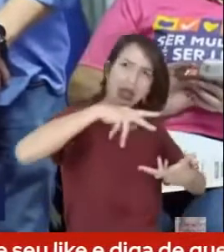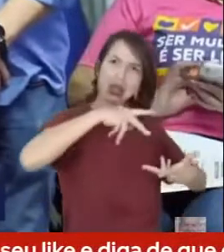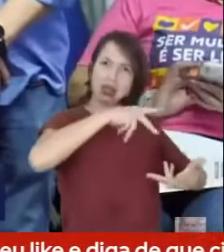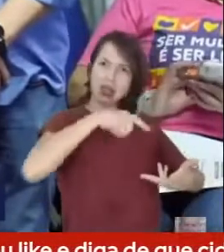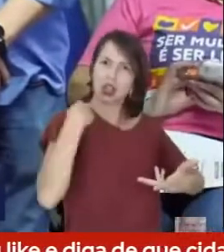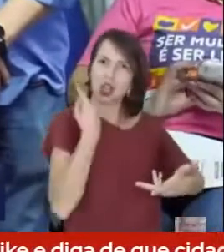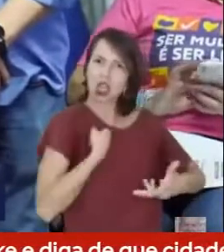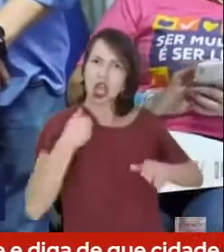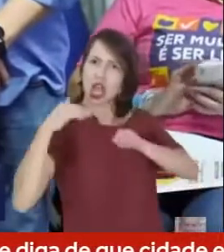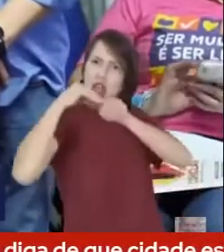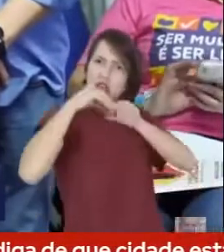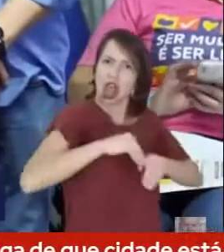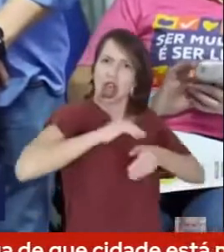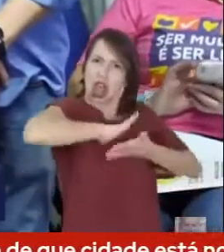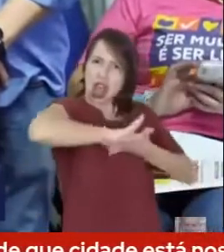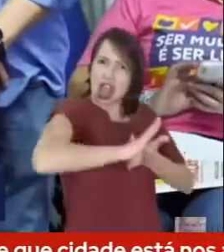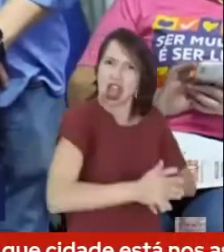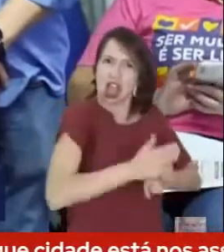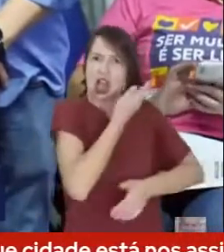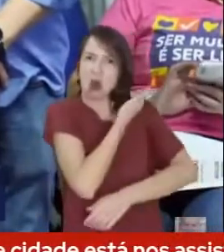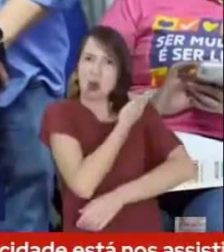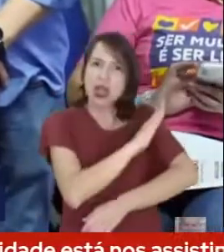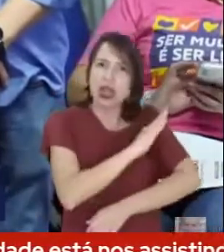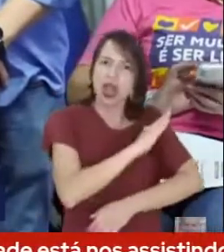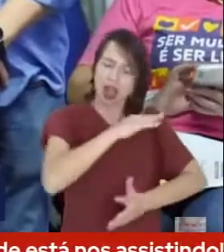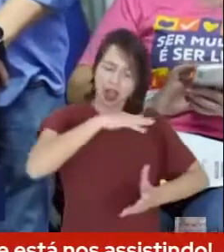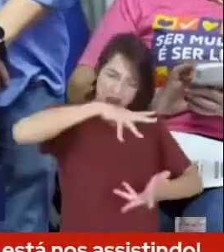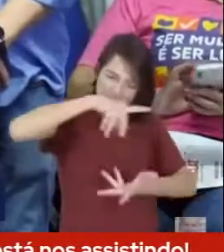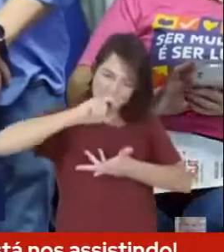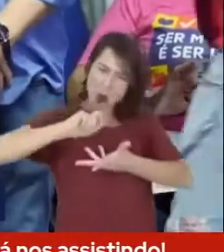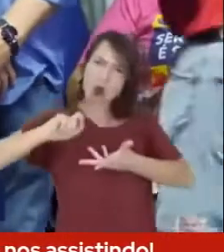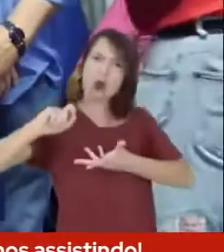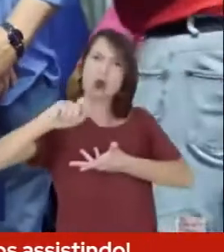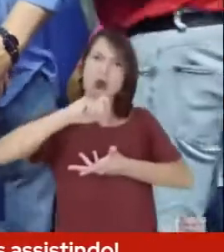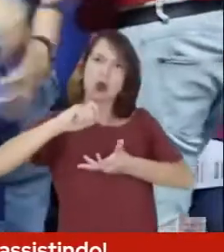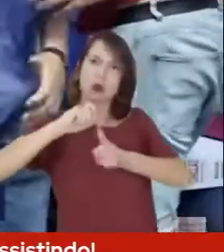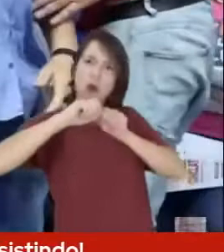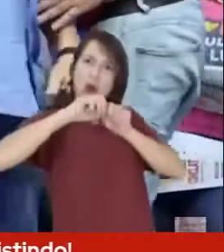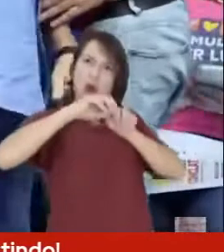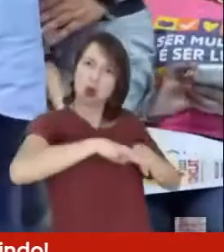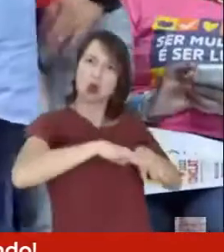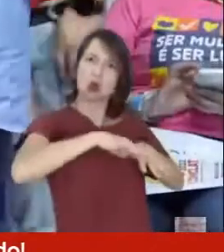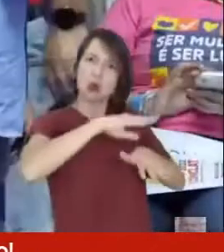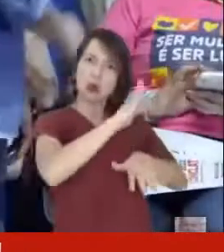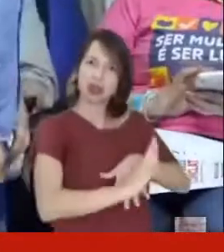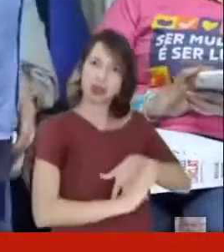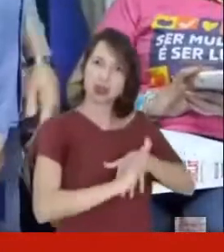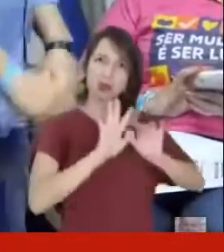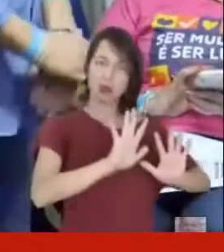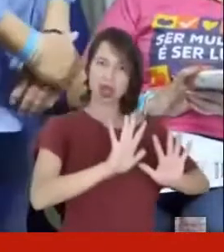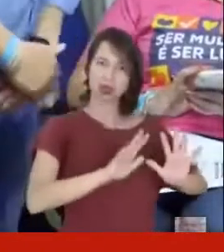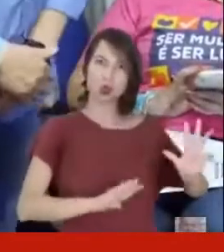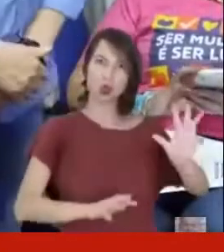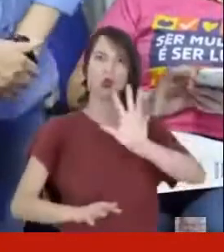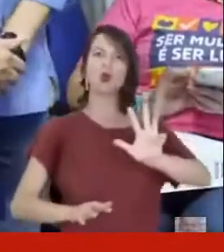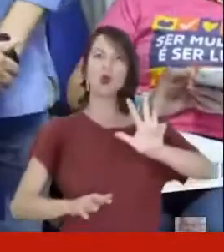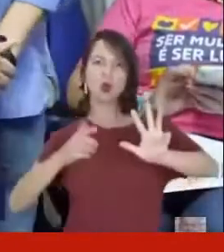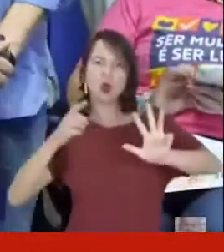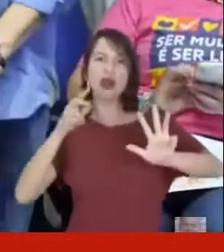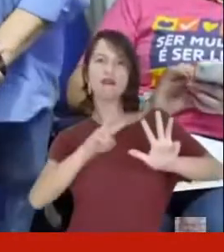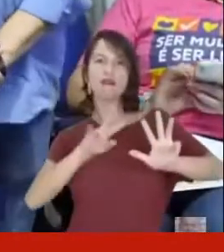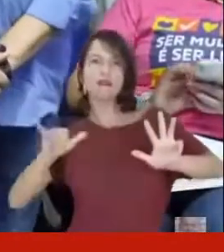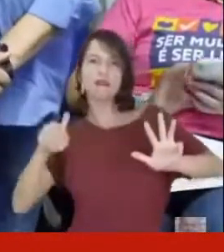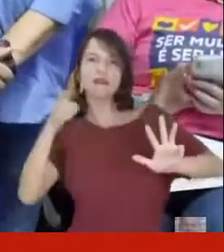nós. Então, Lula, você vai ter essa missão. E você tem outra missão muito importante. Você tem de olhar com